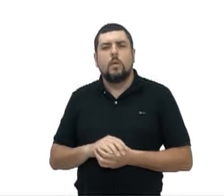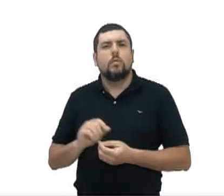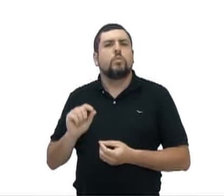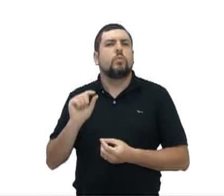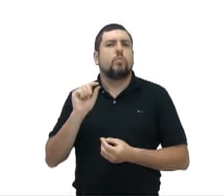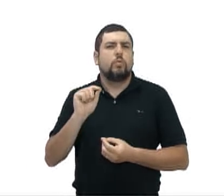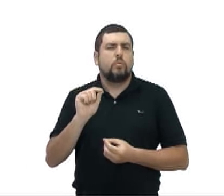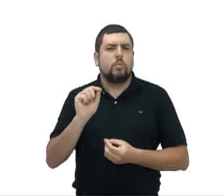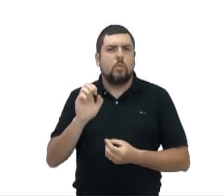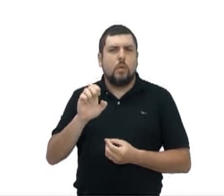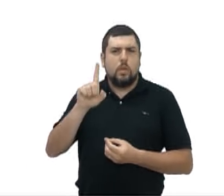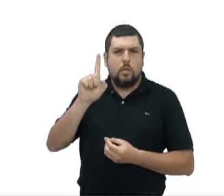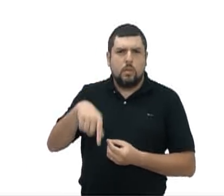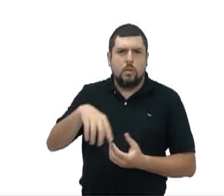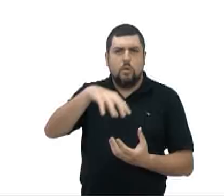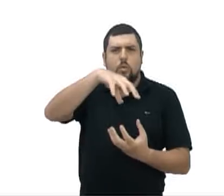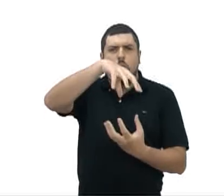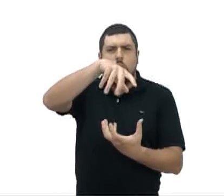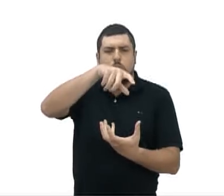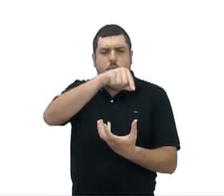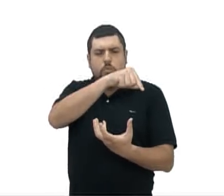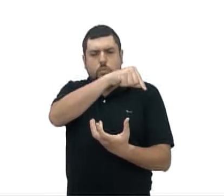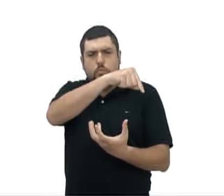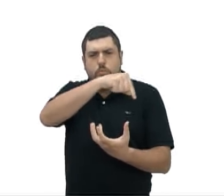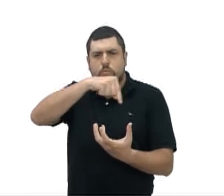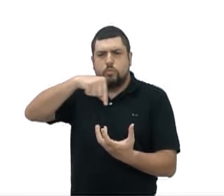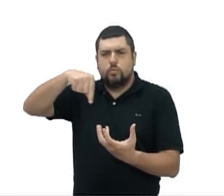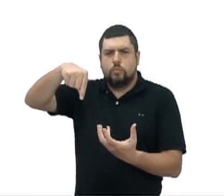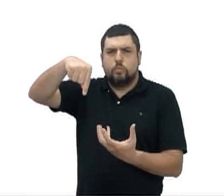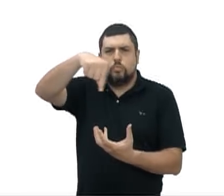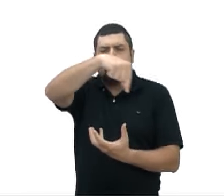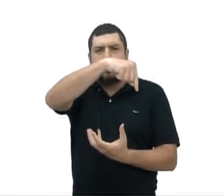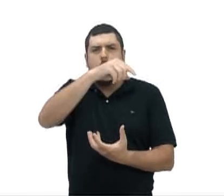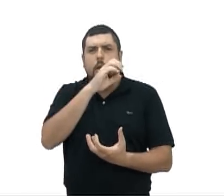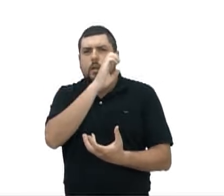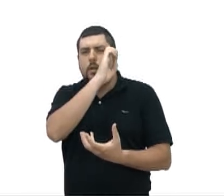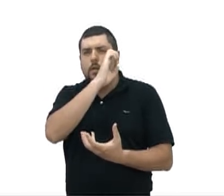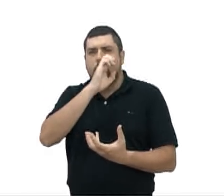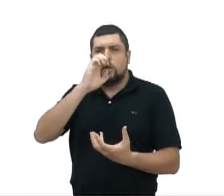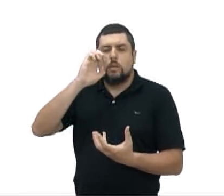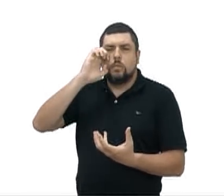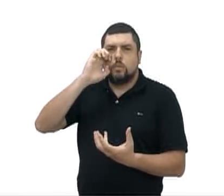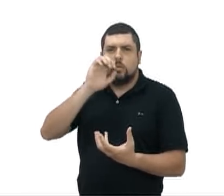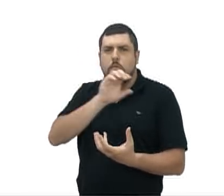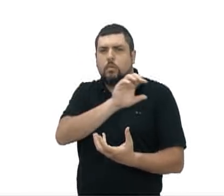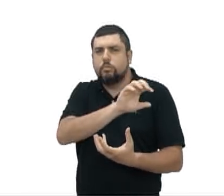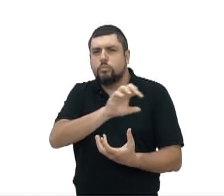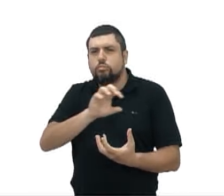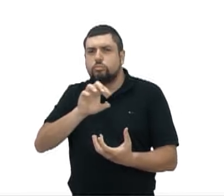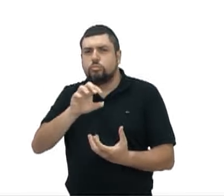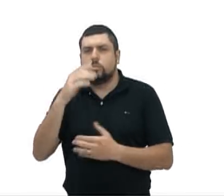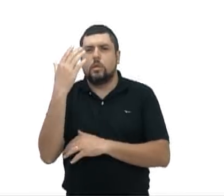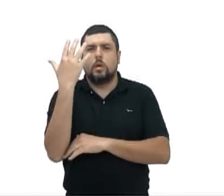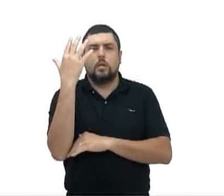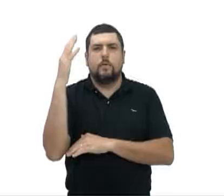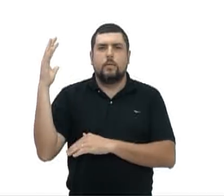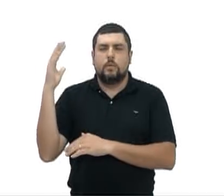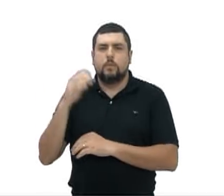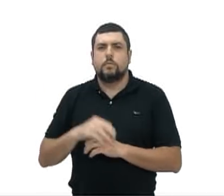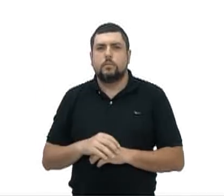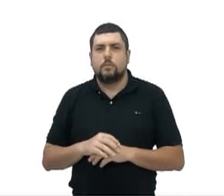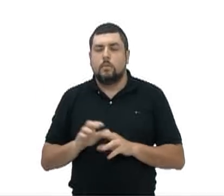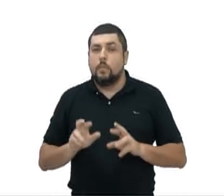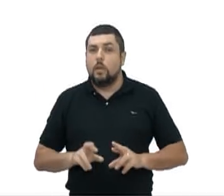são aquelas que estão presentes principalmente nas regiões no entorno da linha do Equador. Diferente das